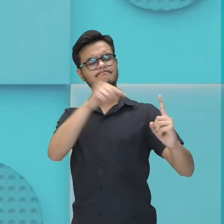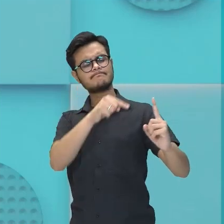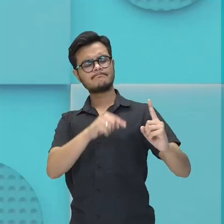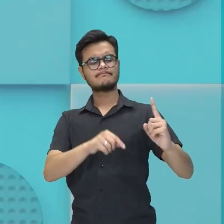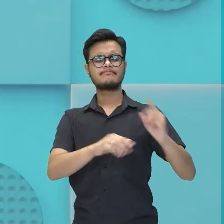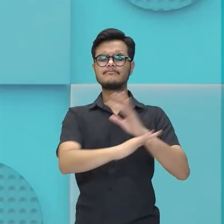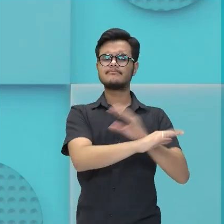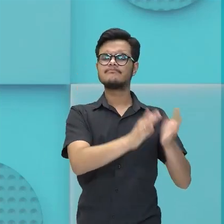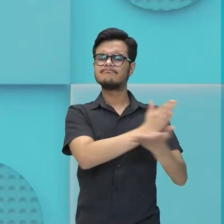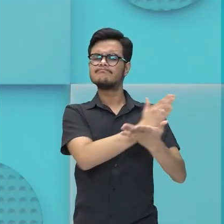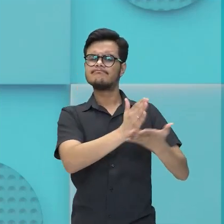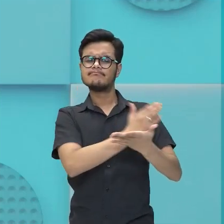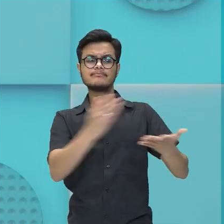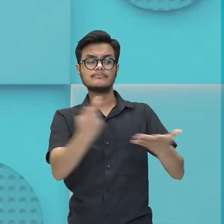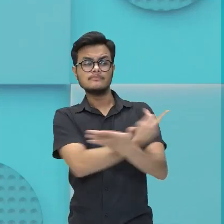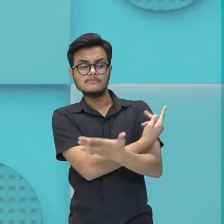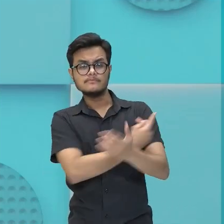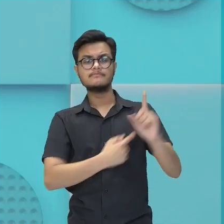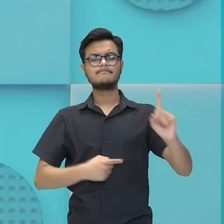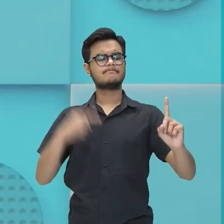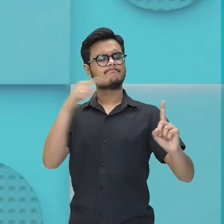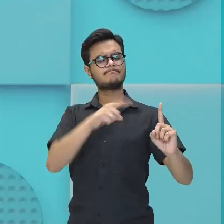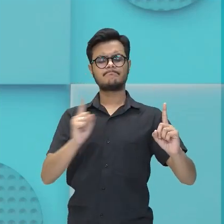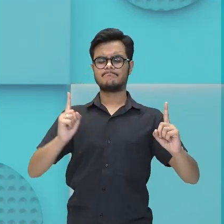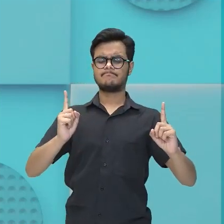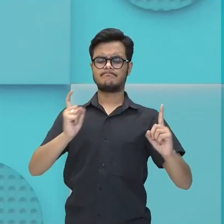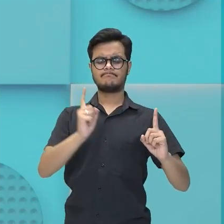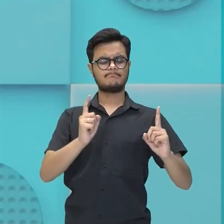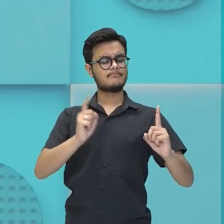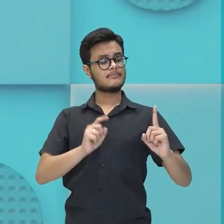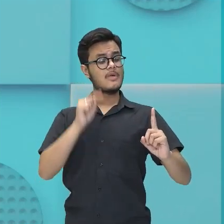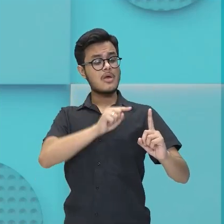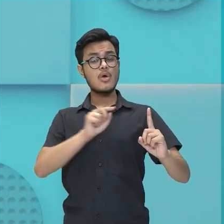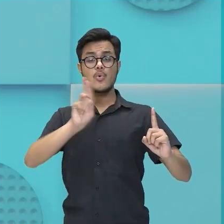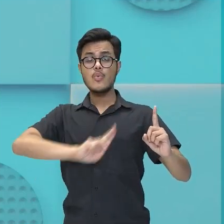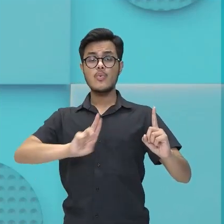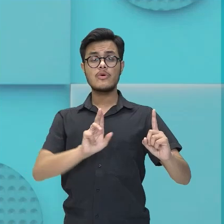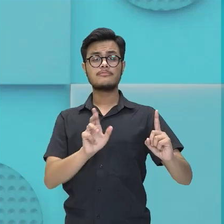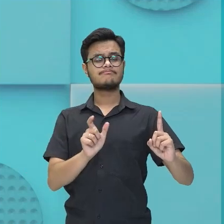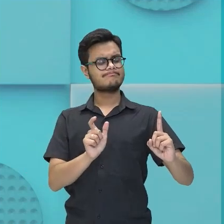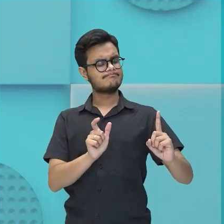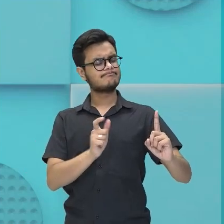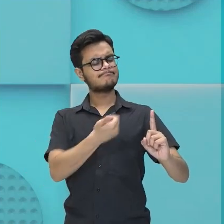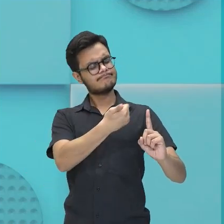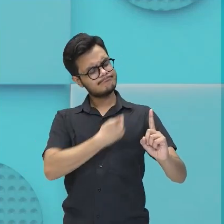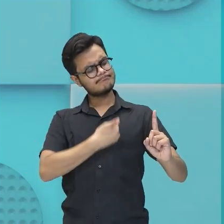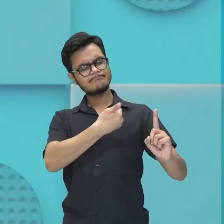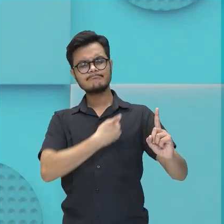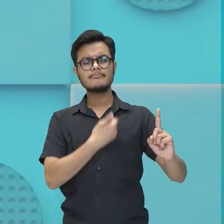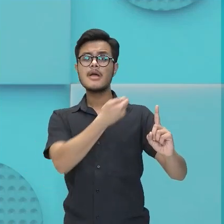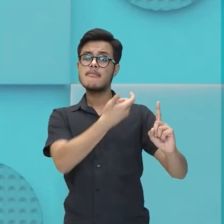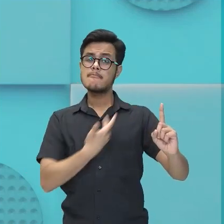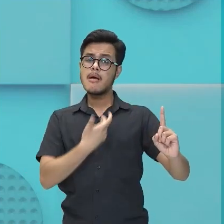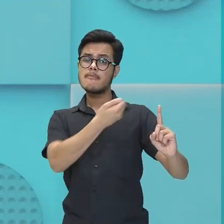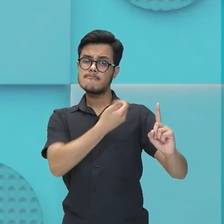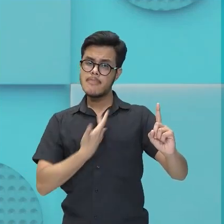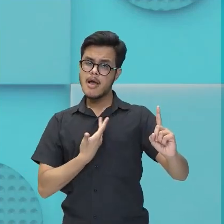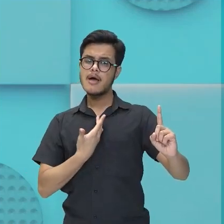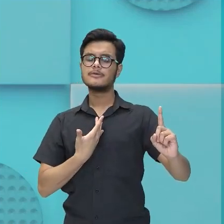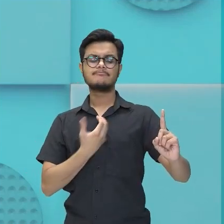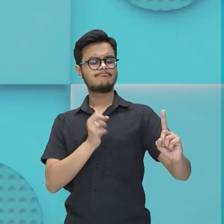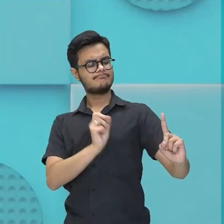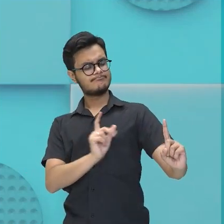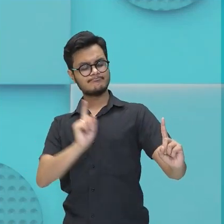alguma situação, algum fato, e ele pega as próprias palavras desse morador e coloca no texto da reportagem